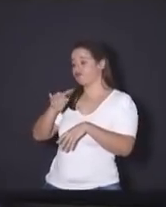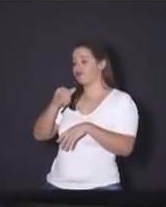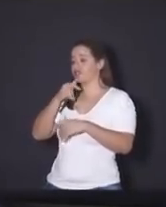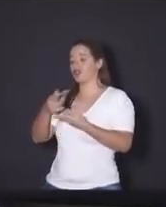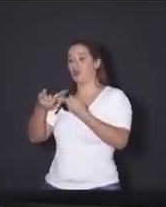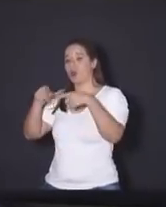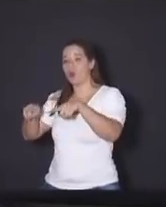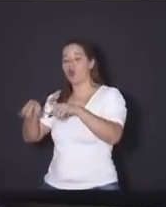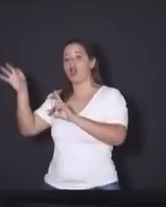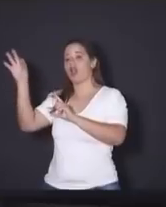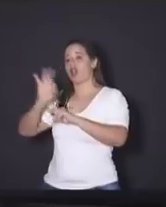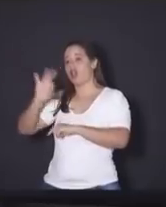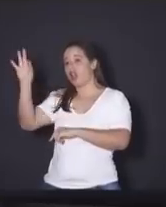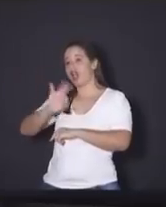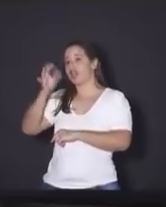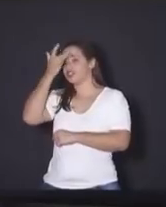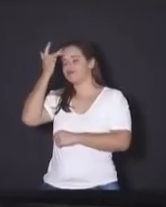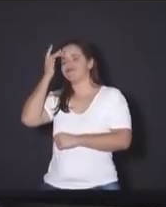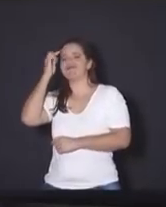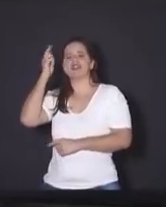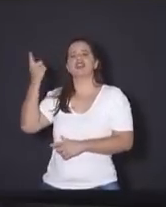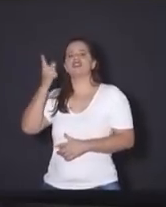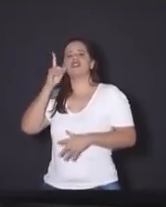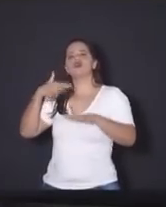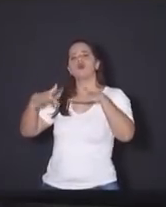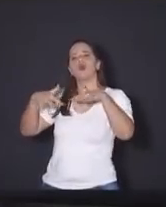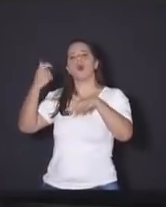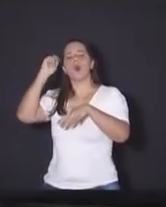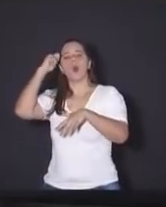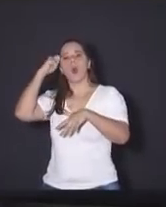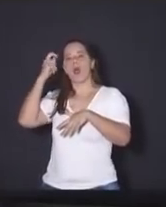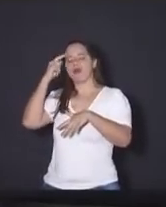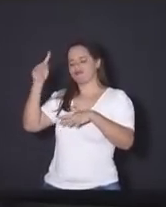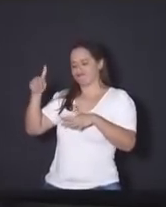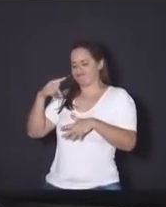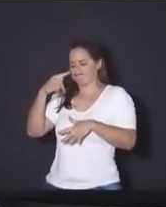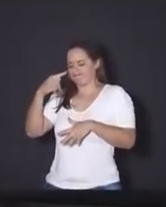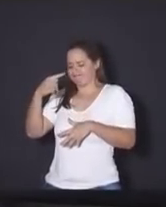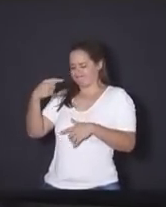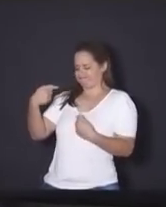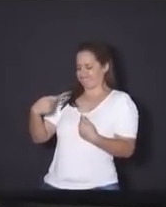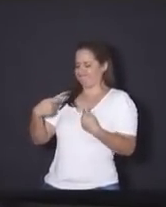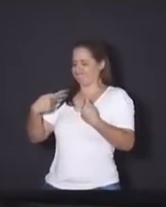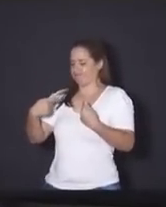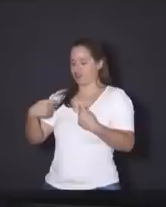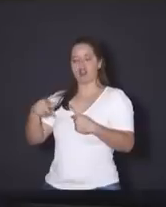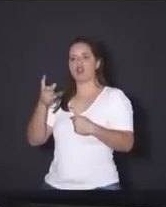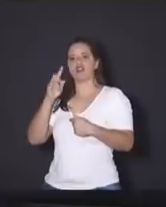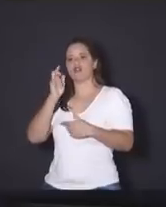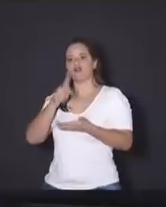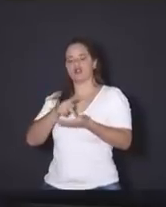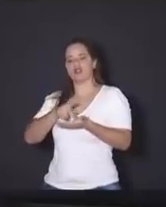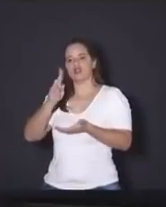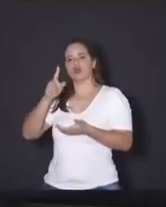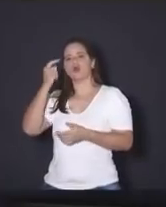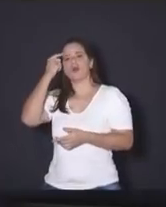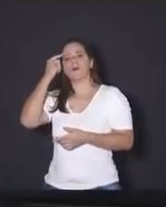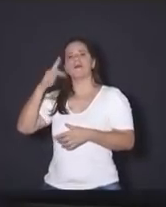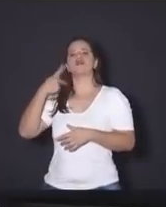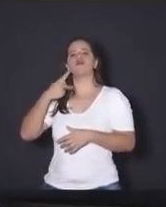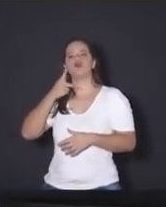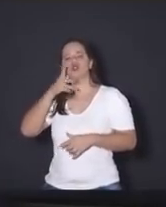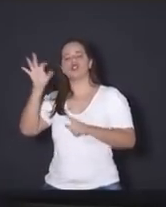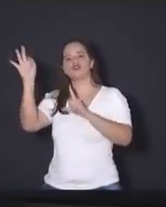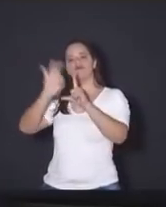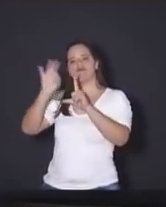as estatísticas às vezes as pessoas pensam que o movimento negro olha para um pouco do próprio umbigo isso não é verdade que quando eu penso as políticas de ações afirmativas